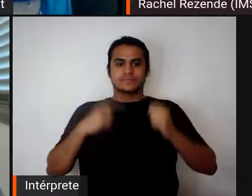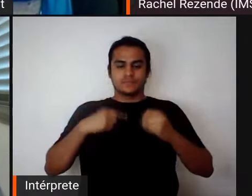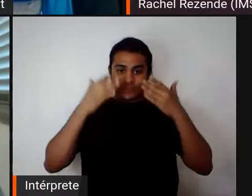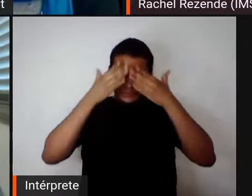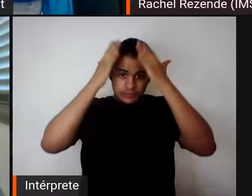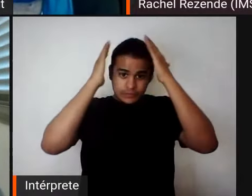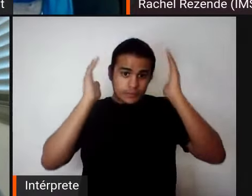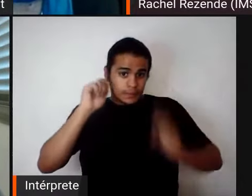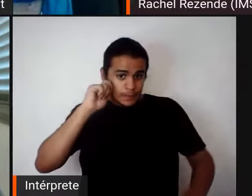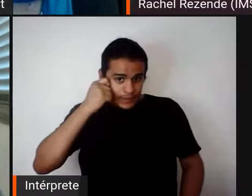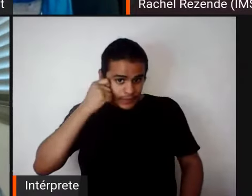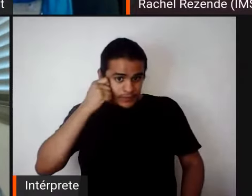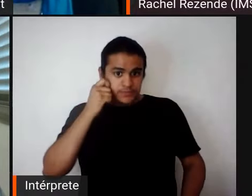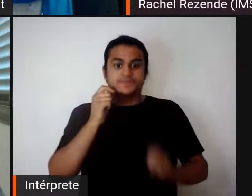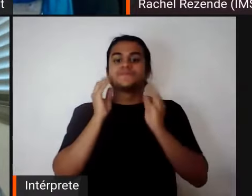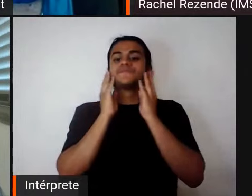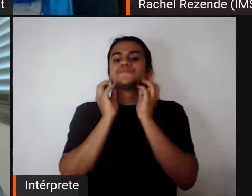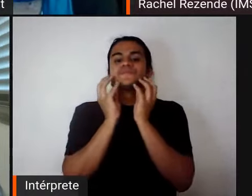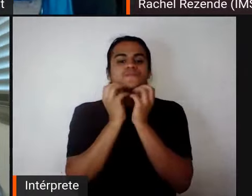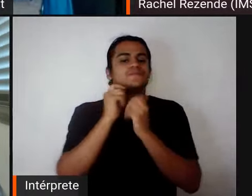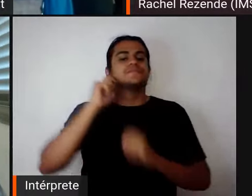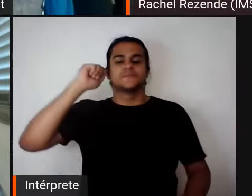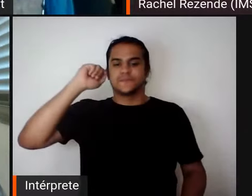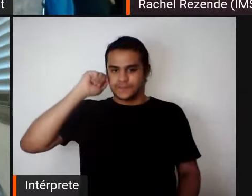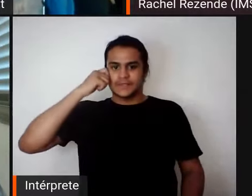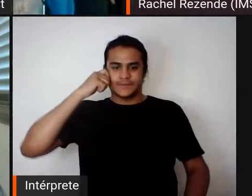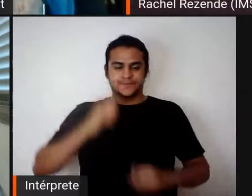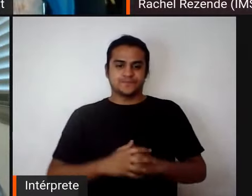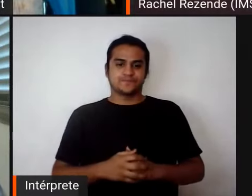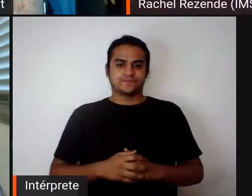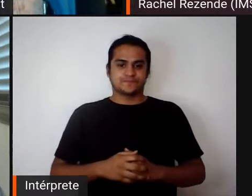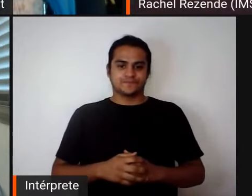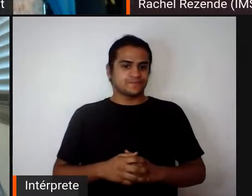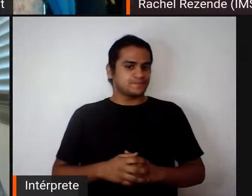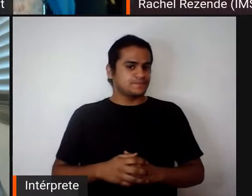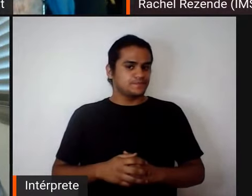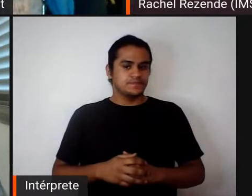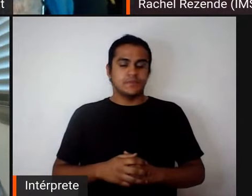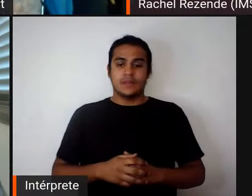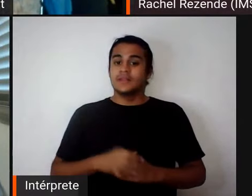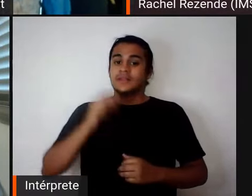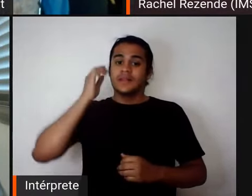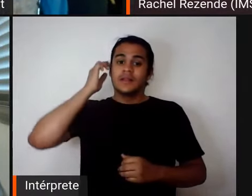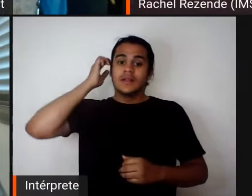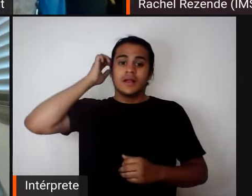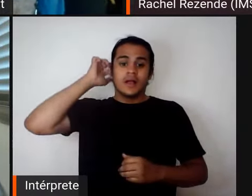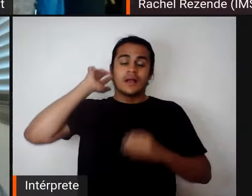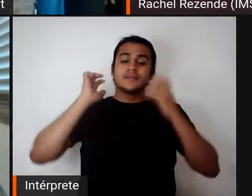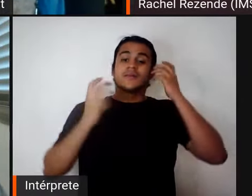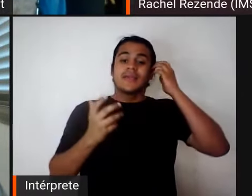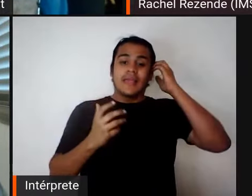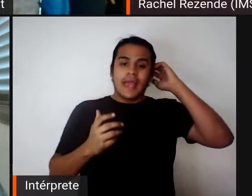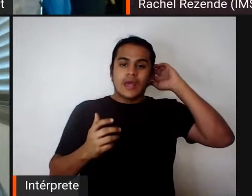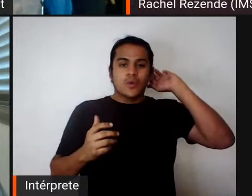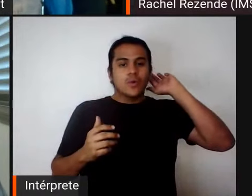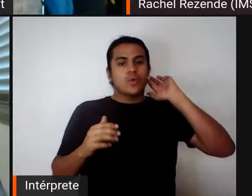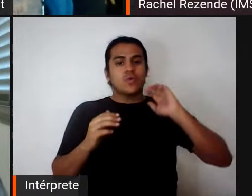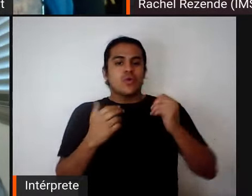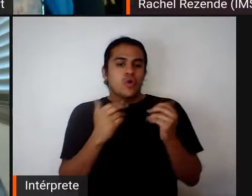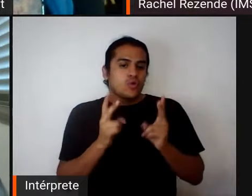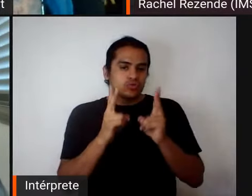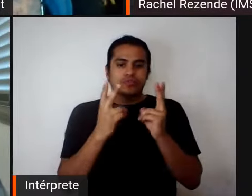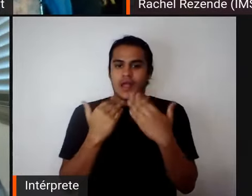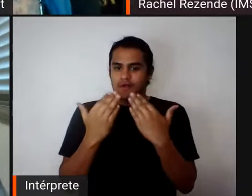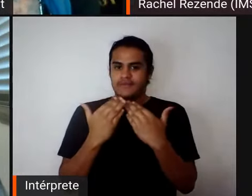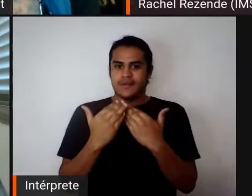e barba também preta. Então, Maureen, queria continuar assim, na conversa. Você se adiantou um